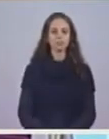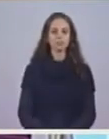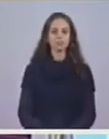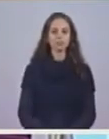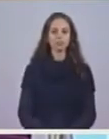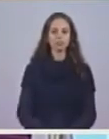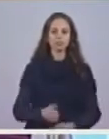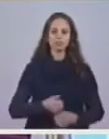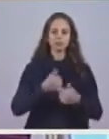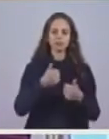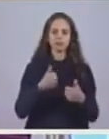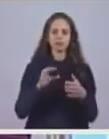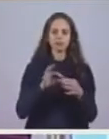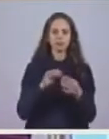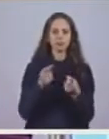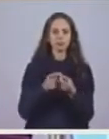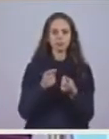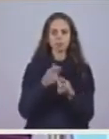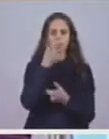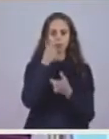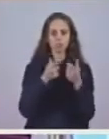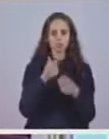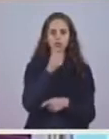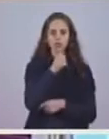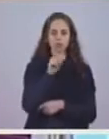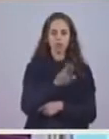e, sobretudo, junto daqueles que sofrem.